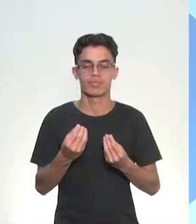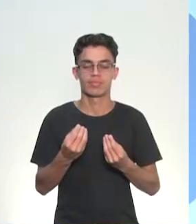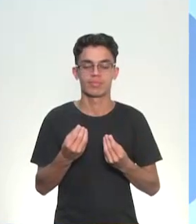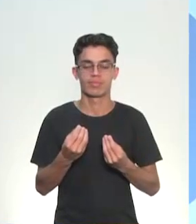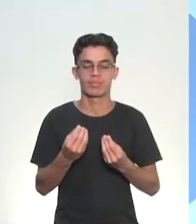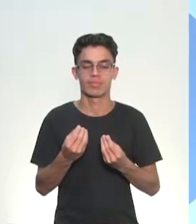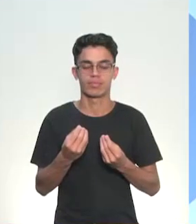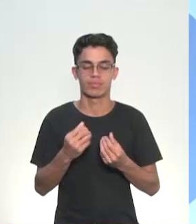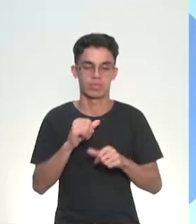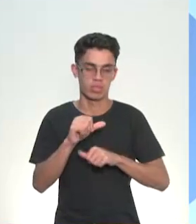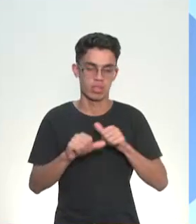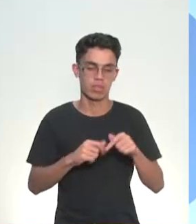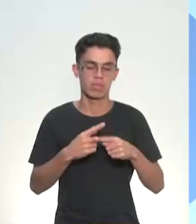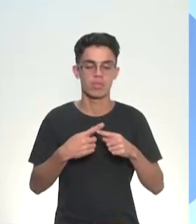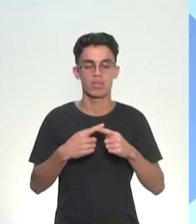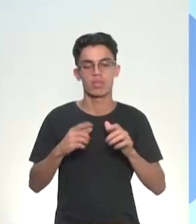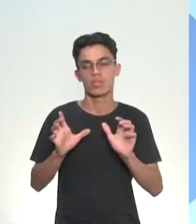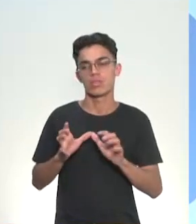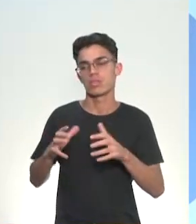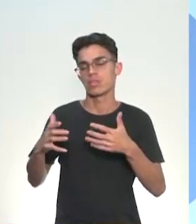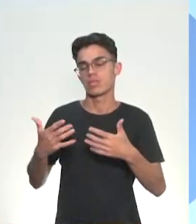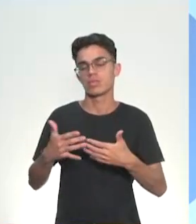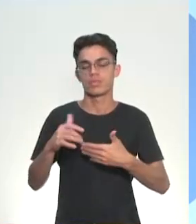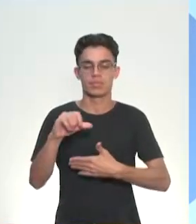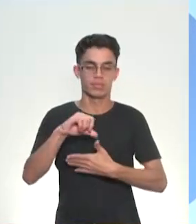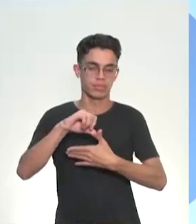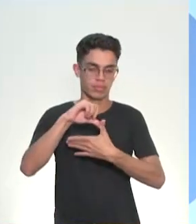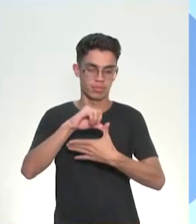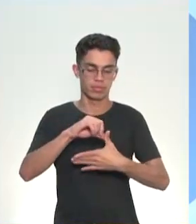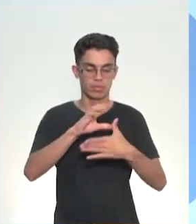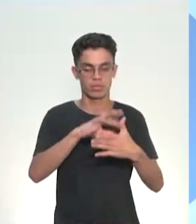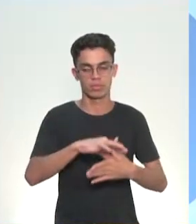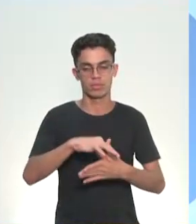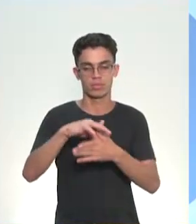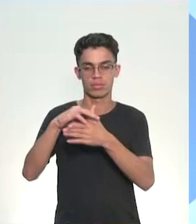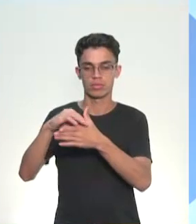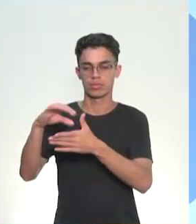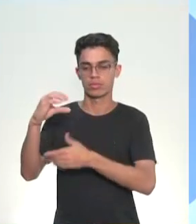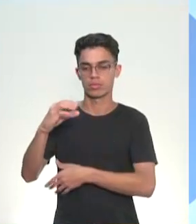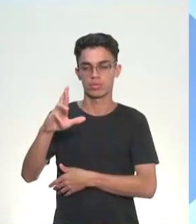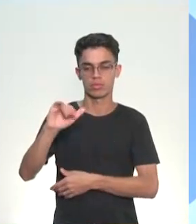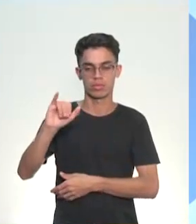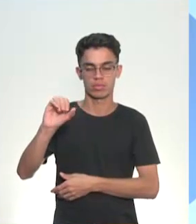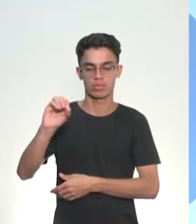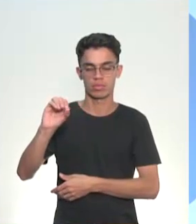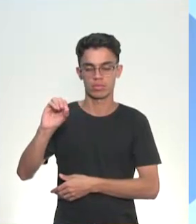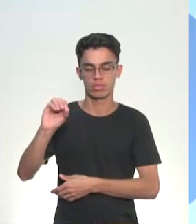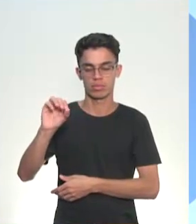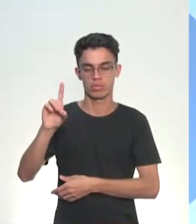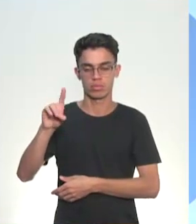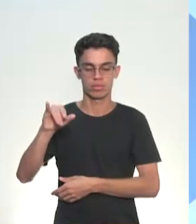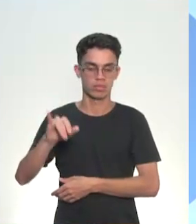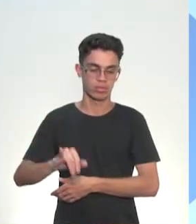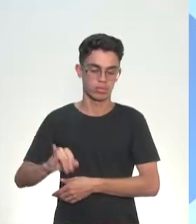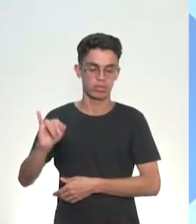na América, né, liderados pelos criollos, que era um grupo social formado